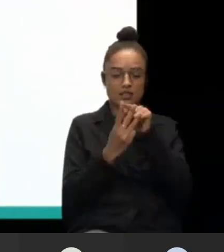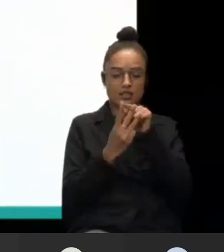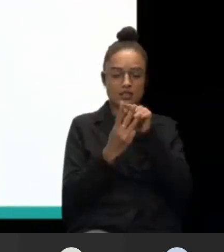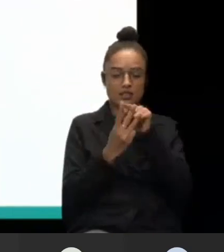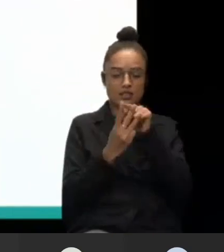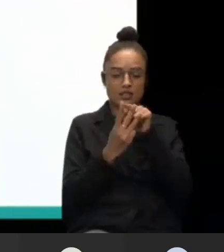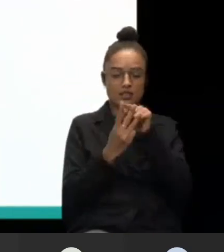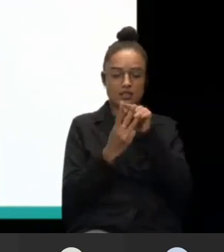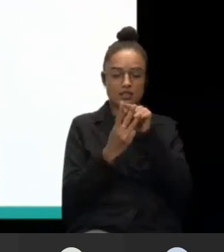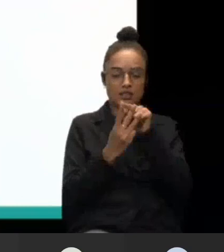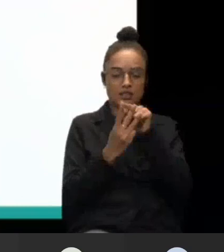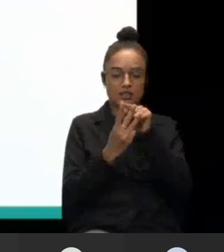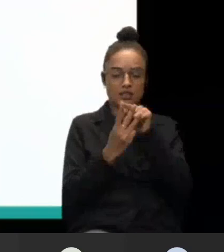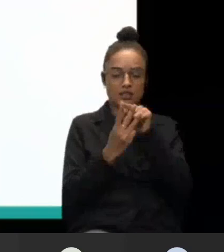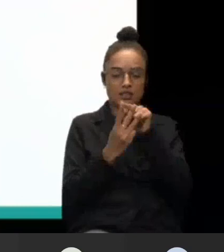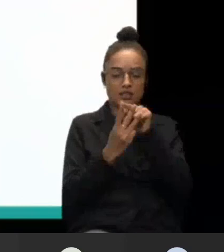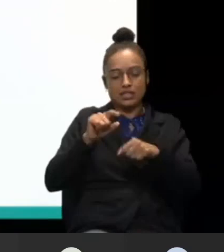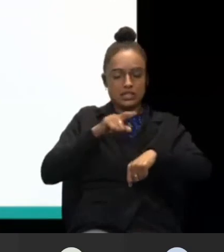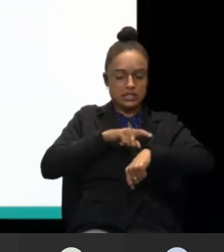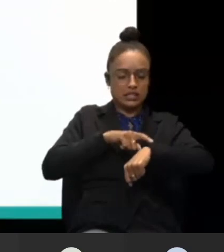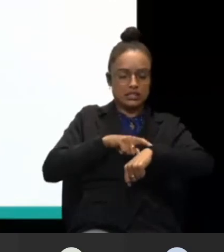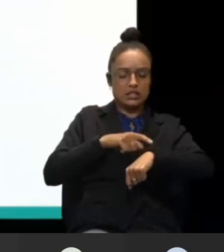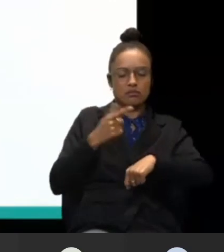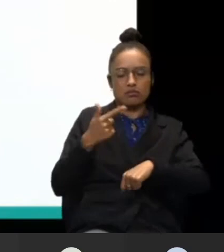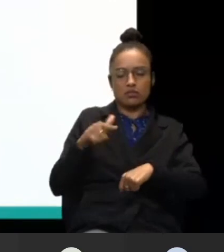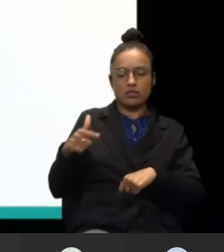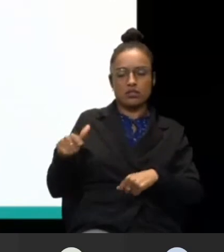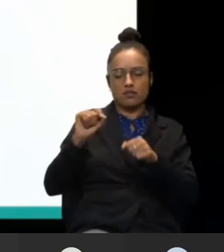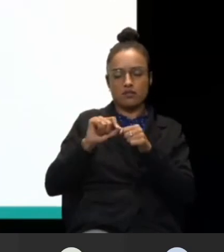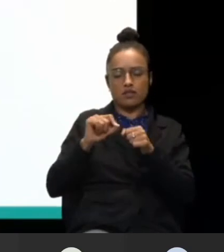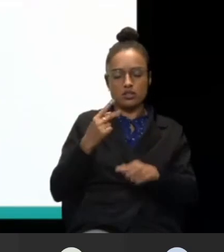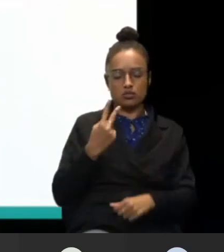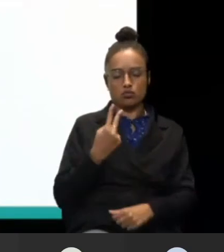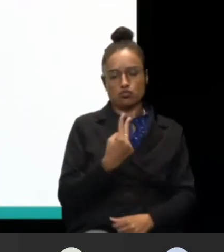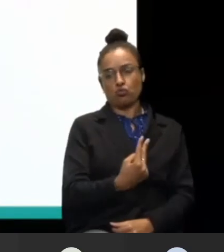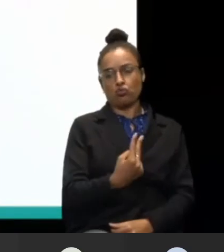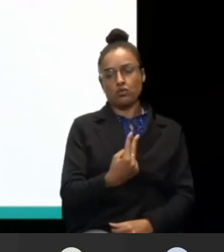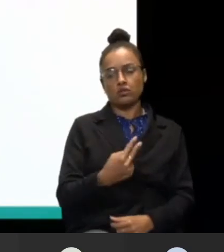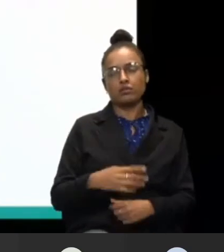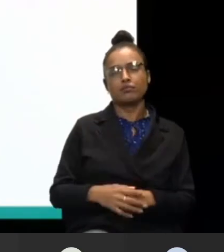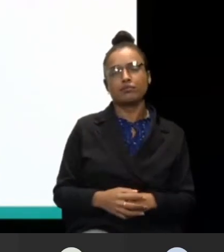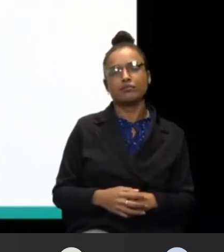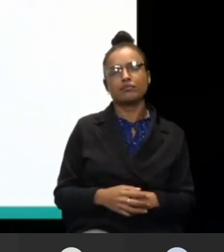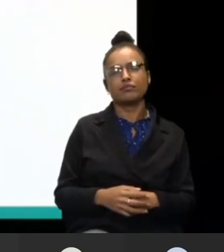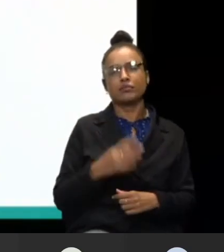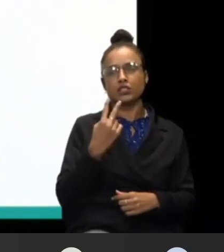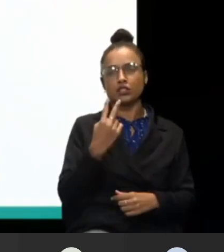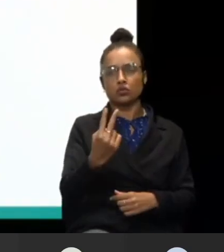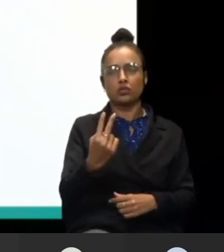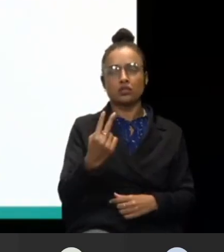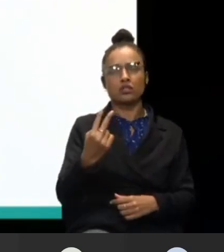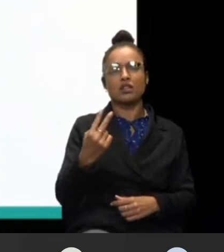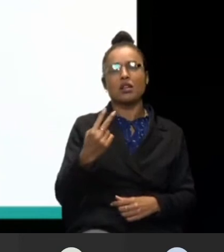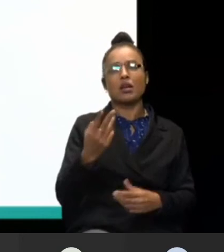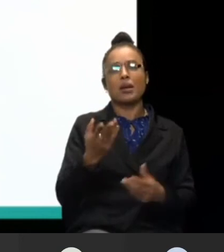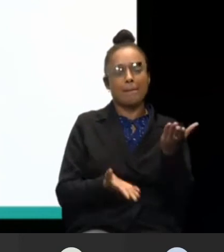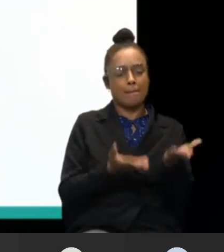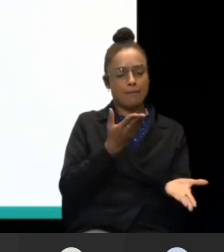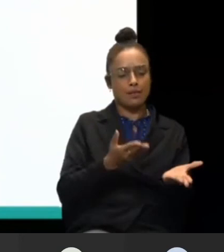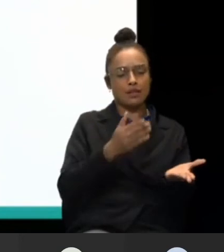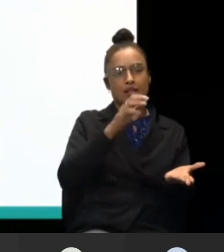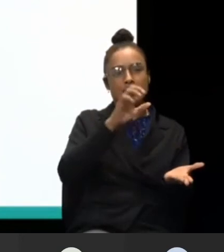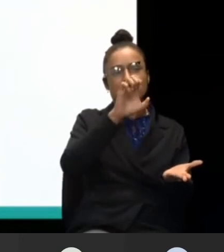duplicata. Aí nós temos o peso da amostra, o peso da LMR